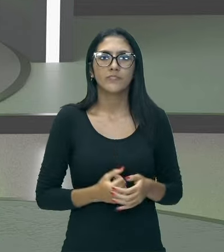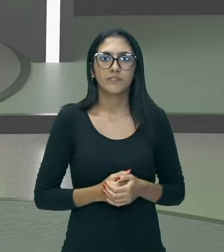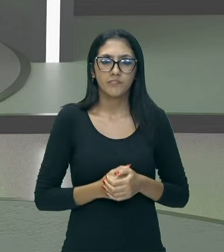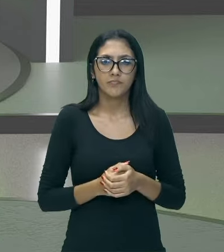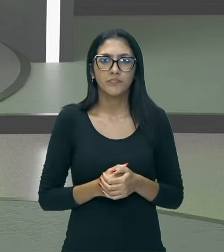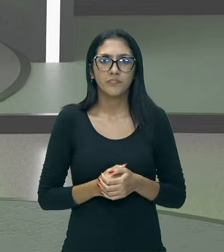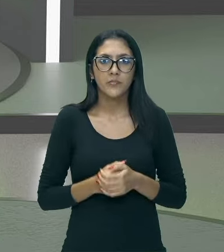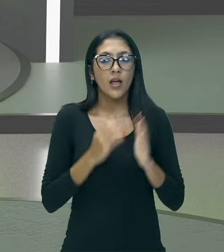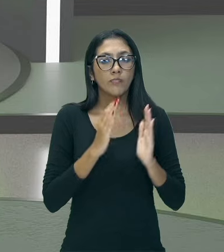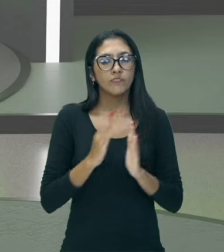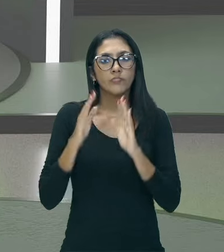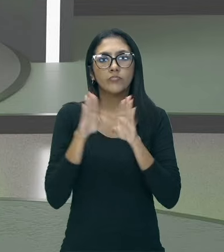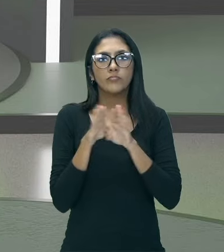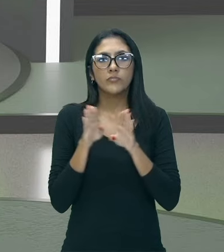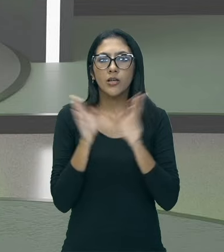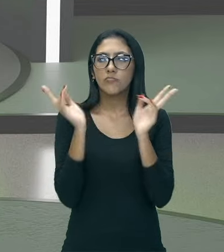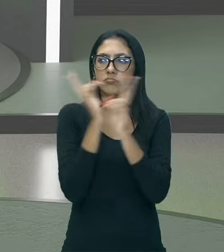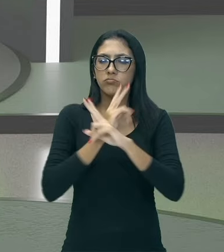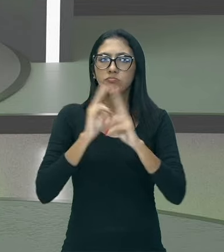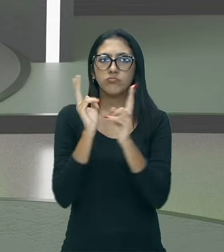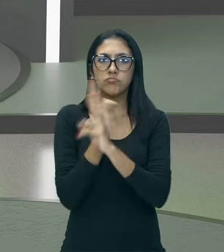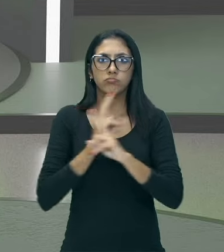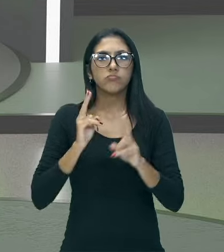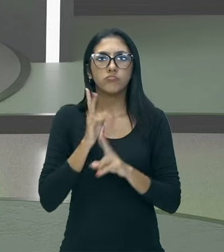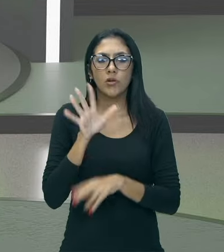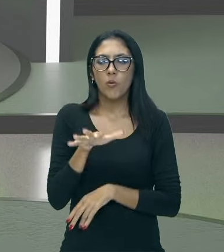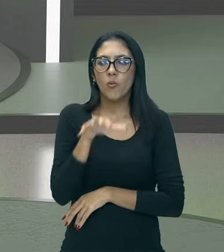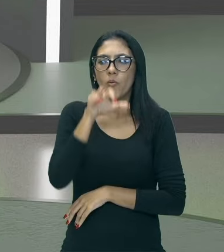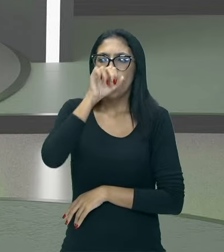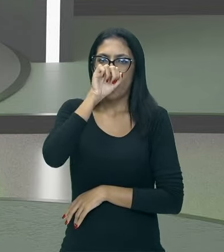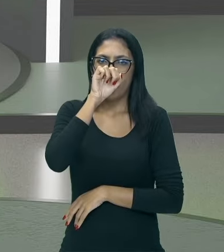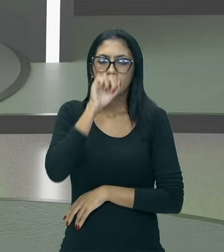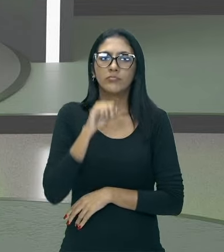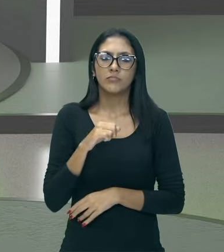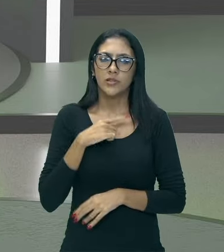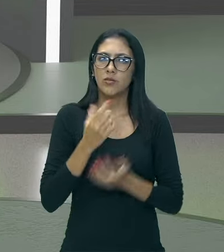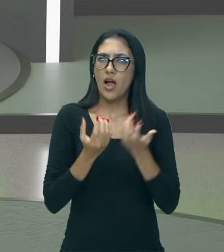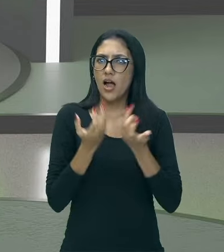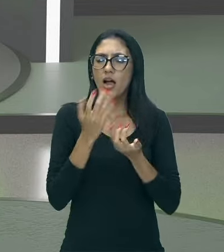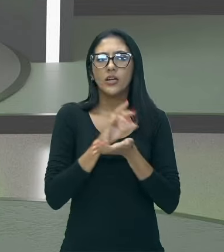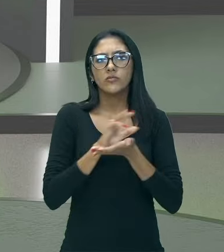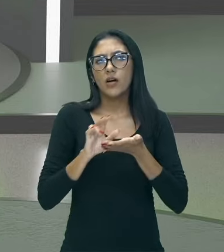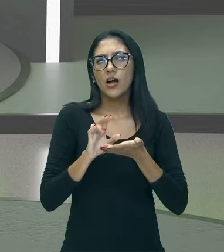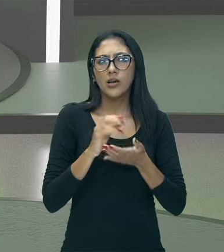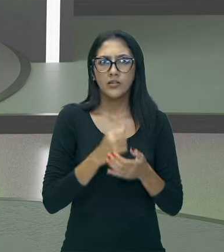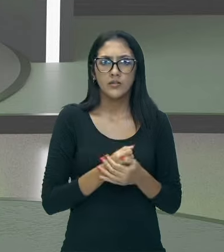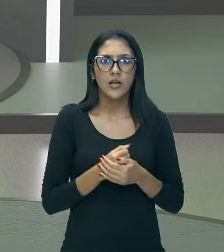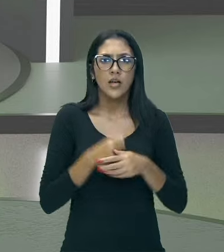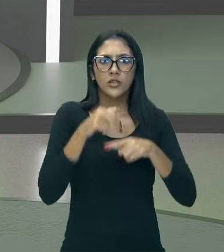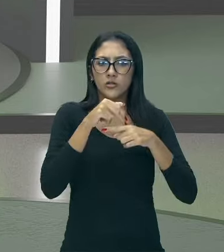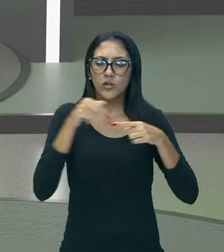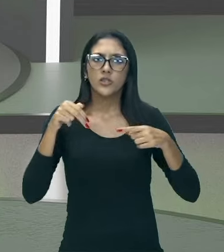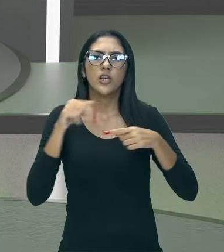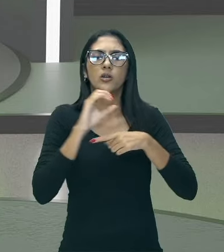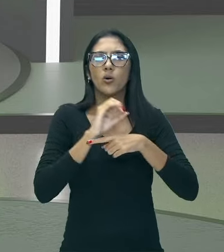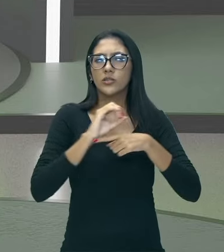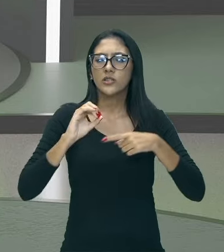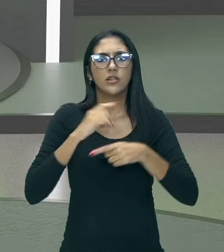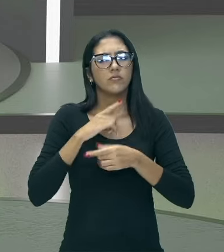tenho o atmosférico, que ele é formado por gases, hidrogênio, oxigênio